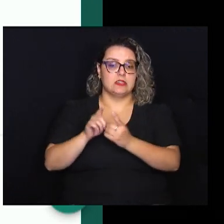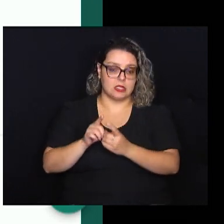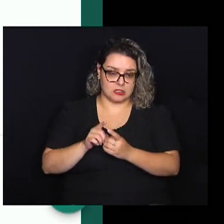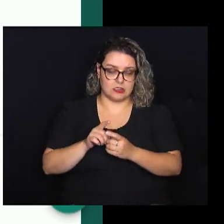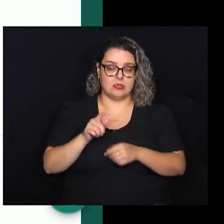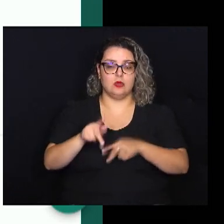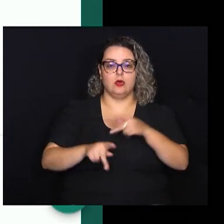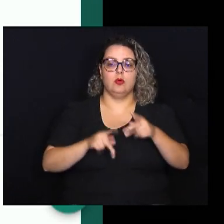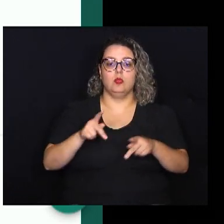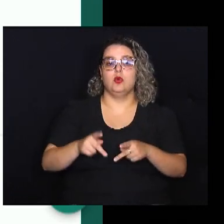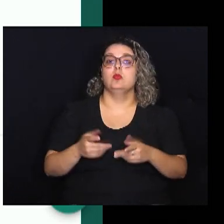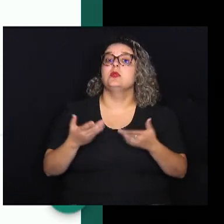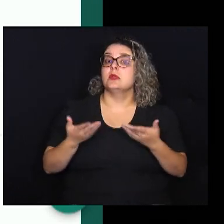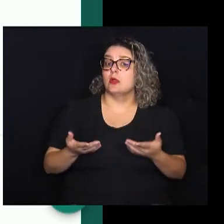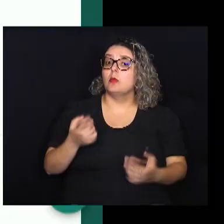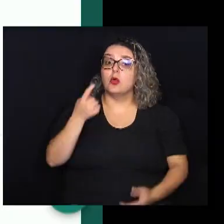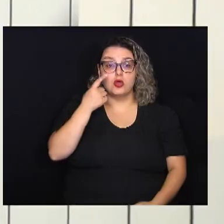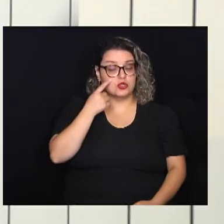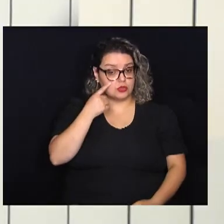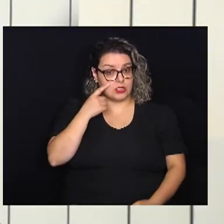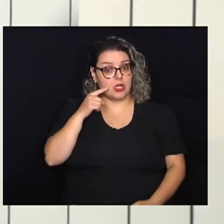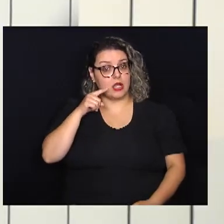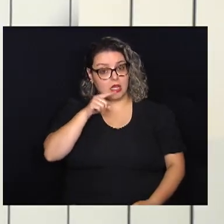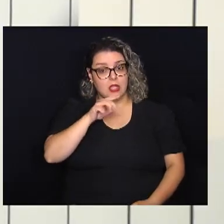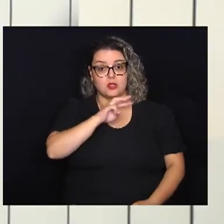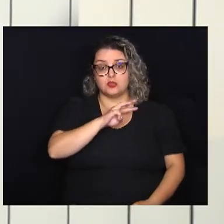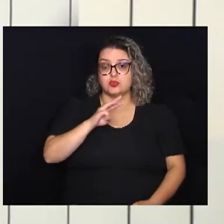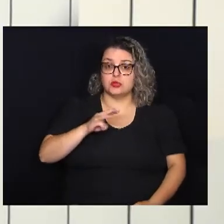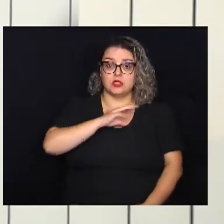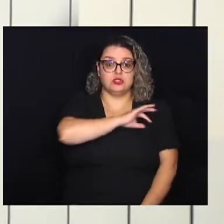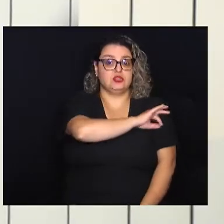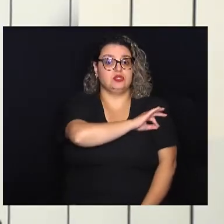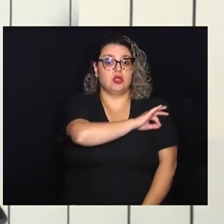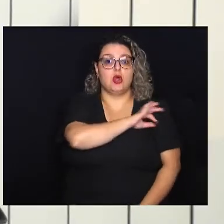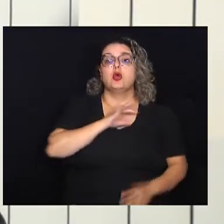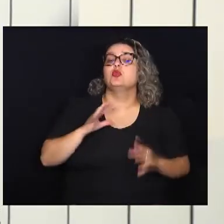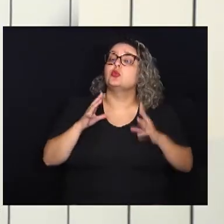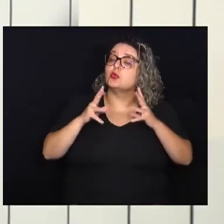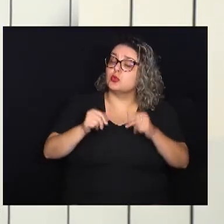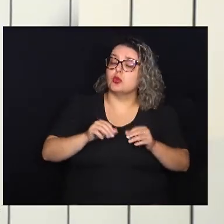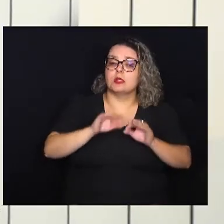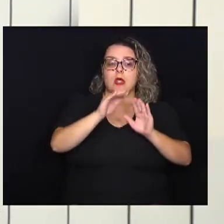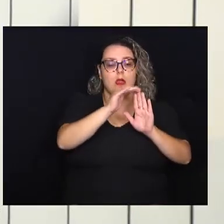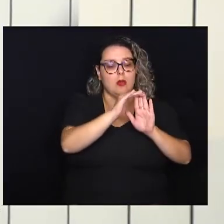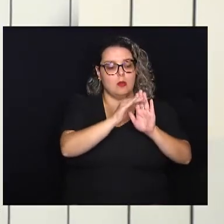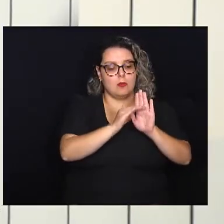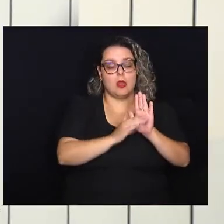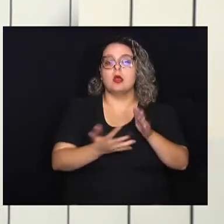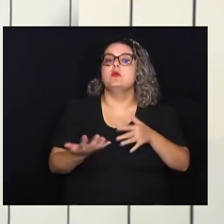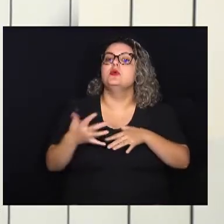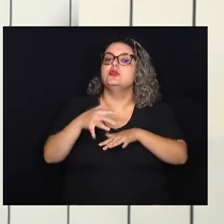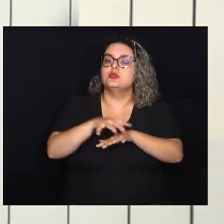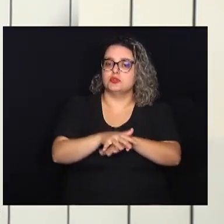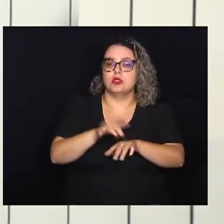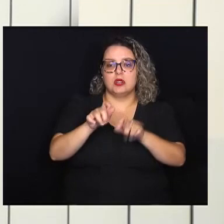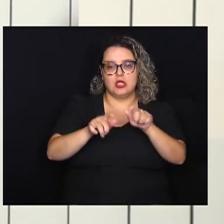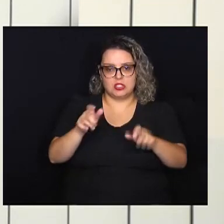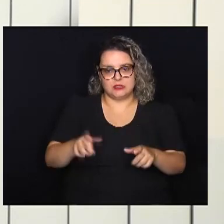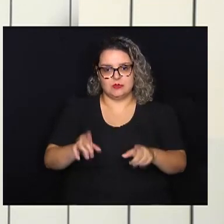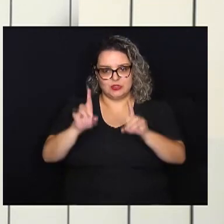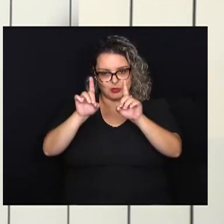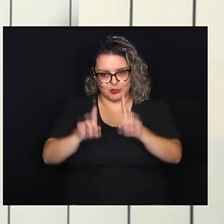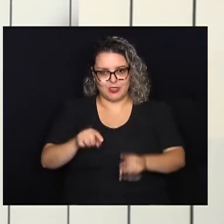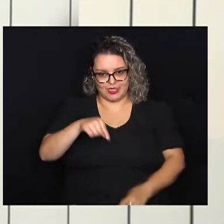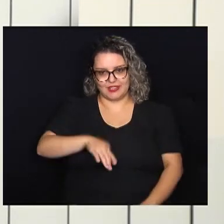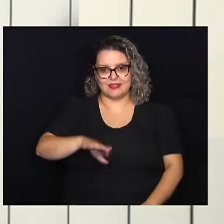esse público então você pode conferir lá no site da prefeitura toda essa programação de inclusão as pessoas com deficiência